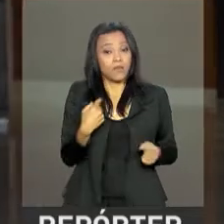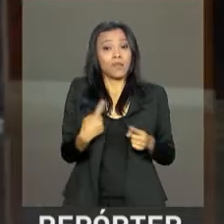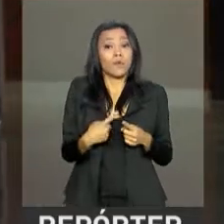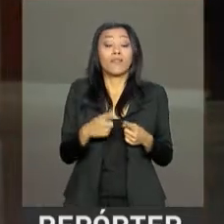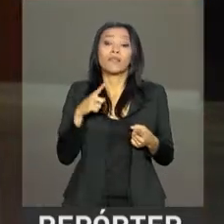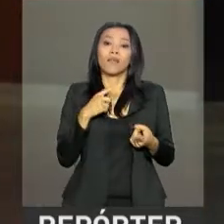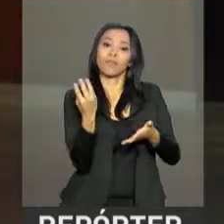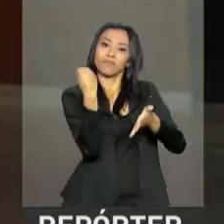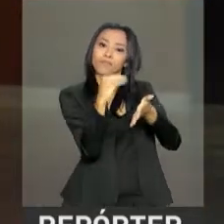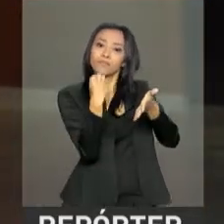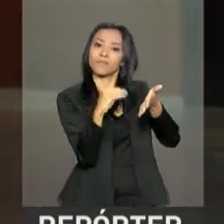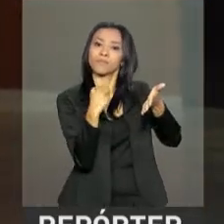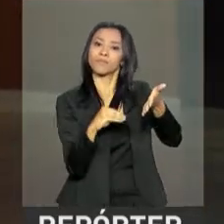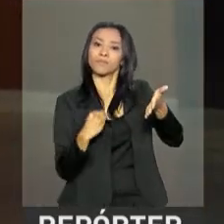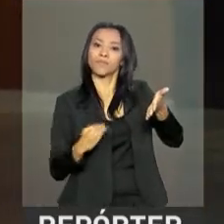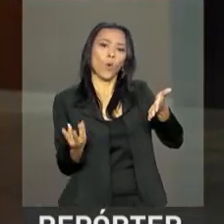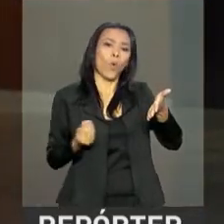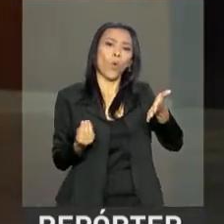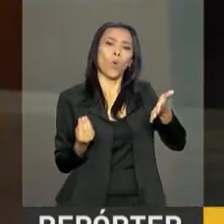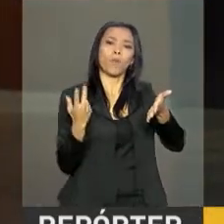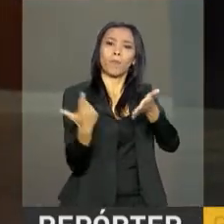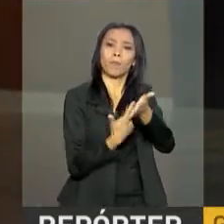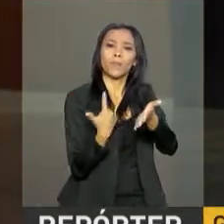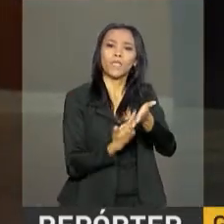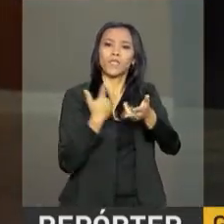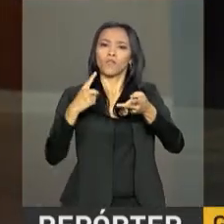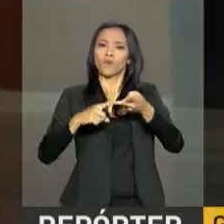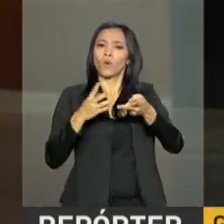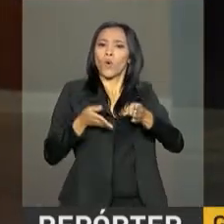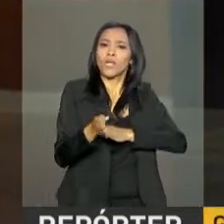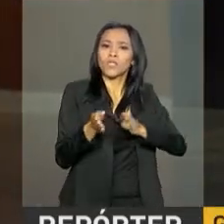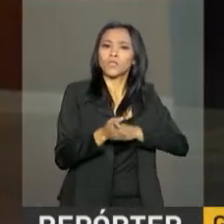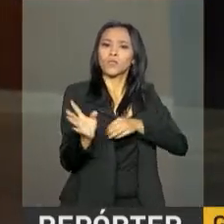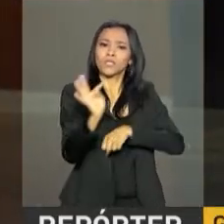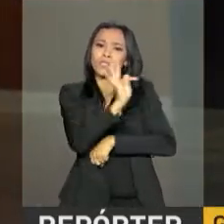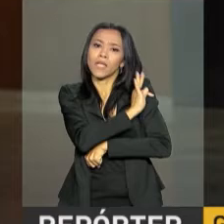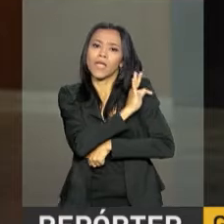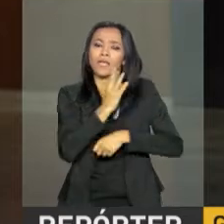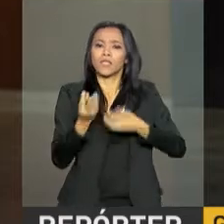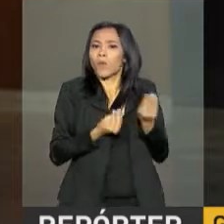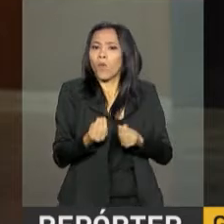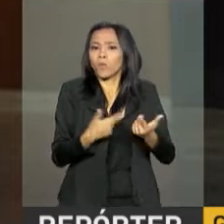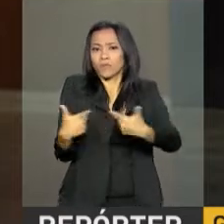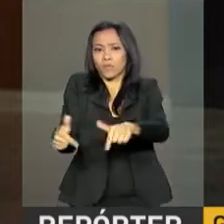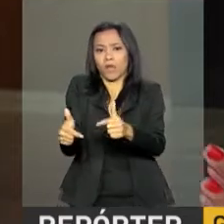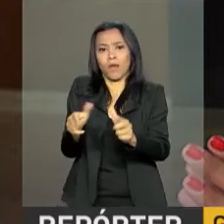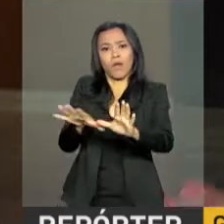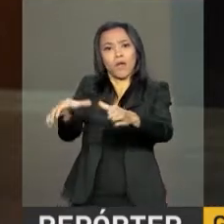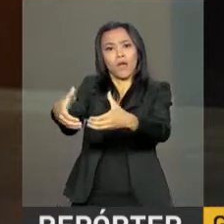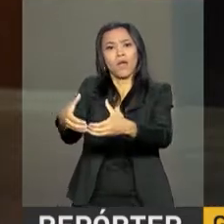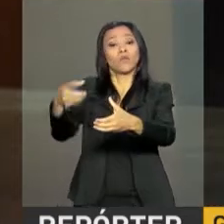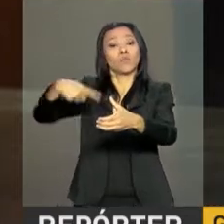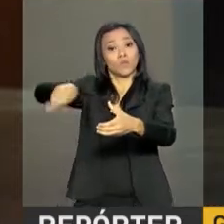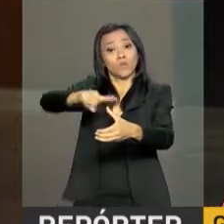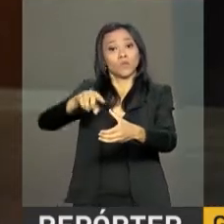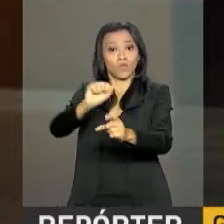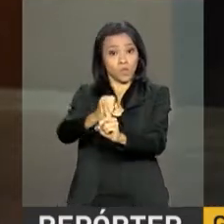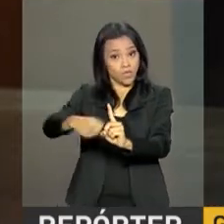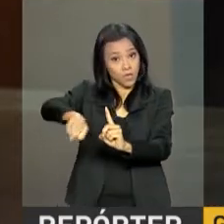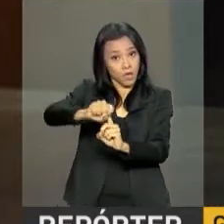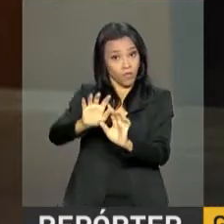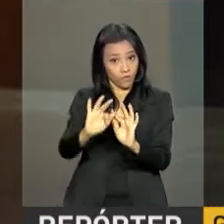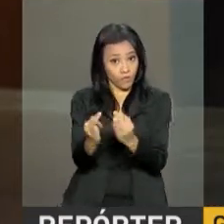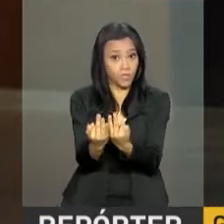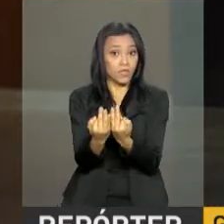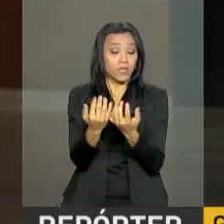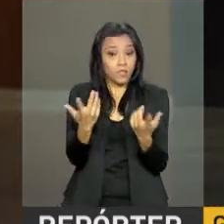materiais educativos e orientações técnicas para o trabalho social com famílias tanto